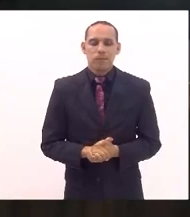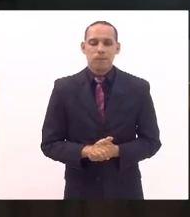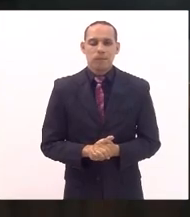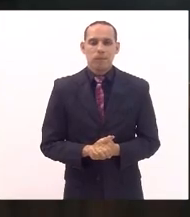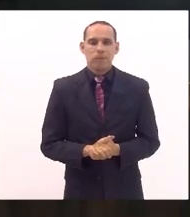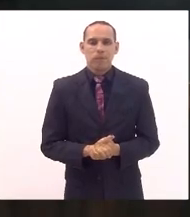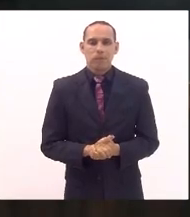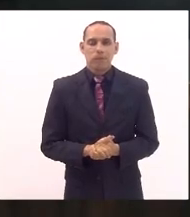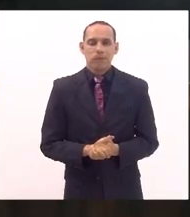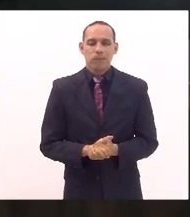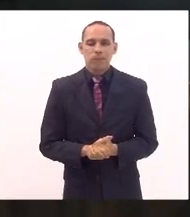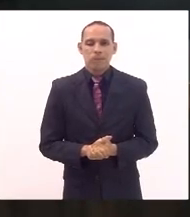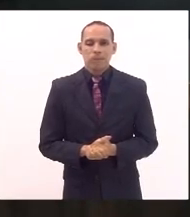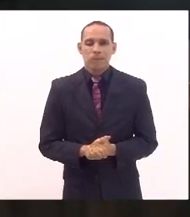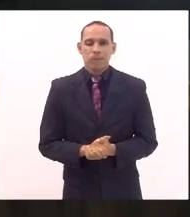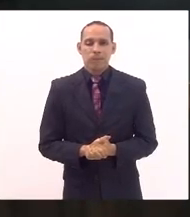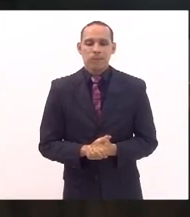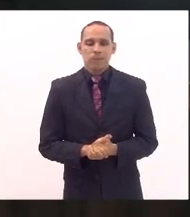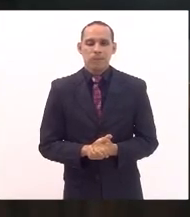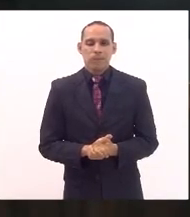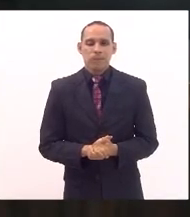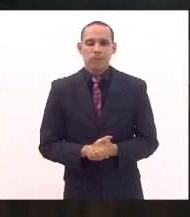E aí